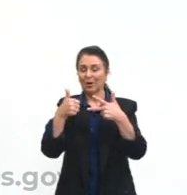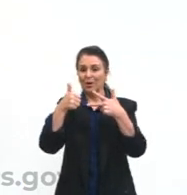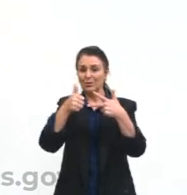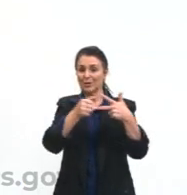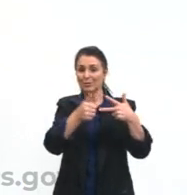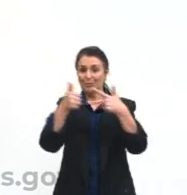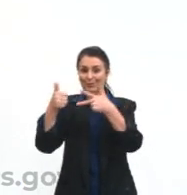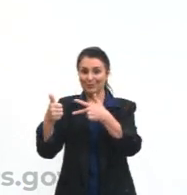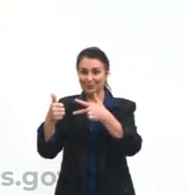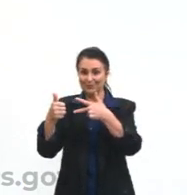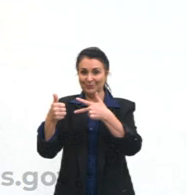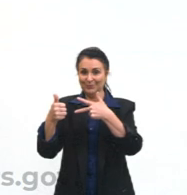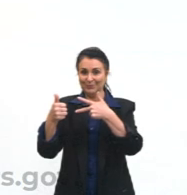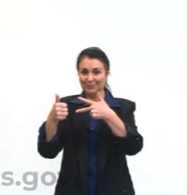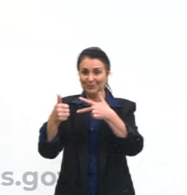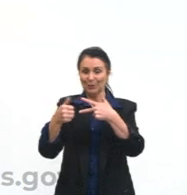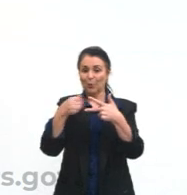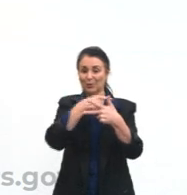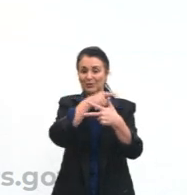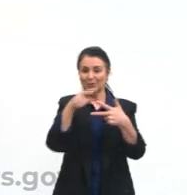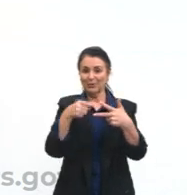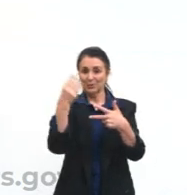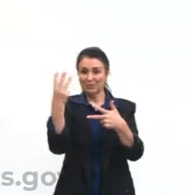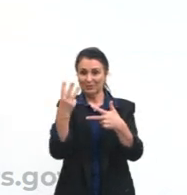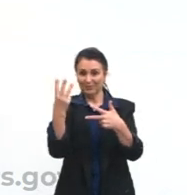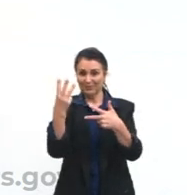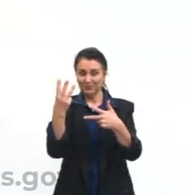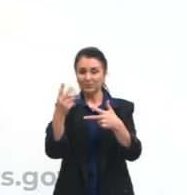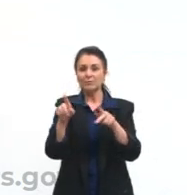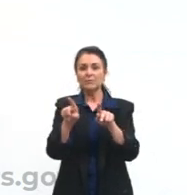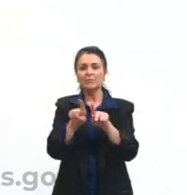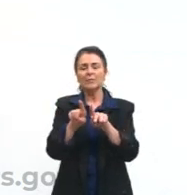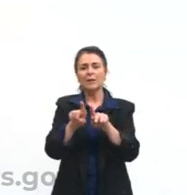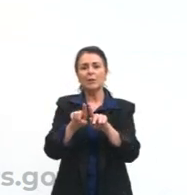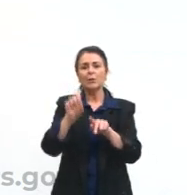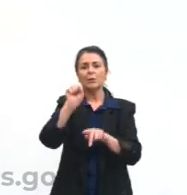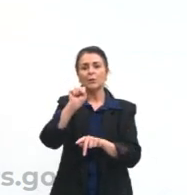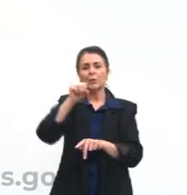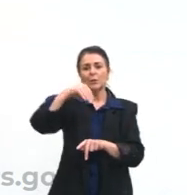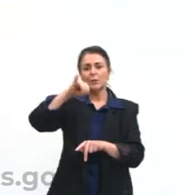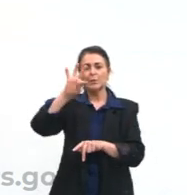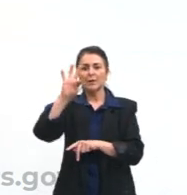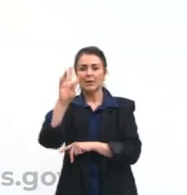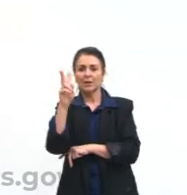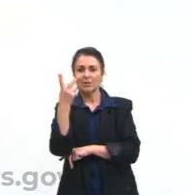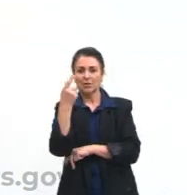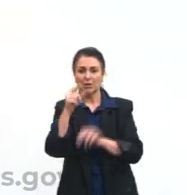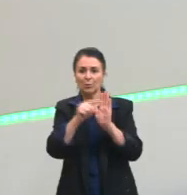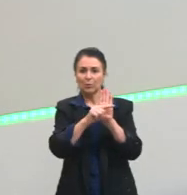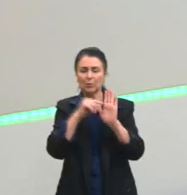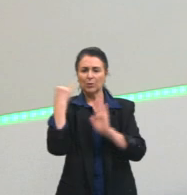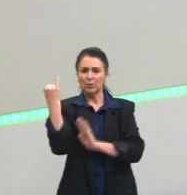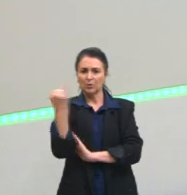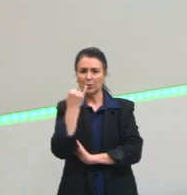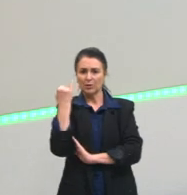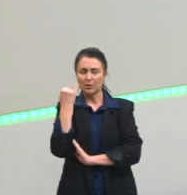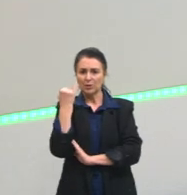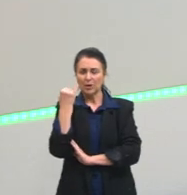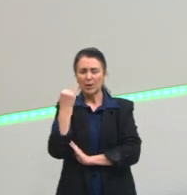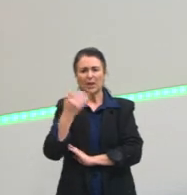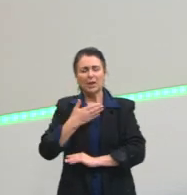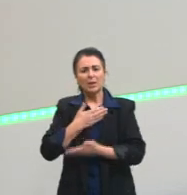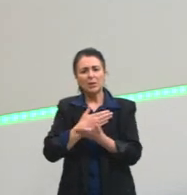eles são mudanças que vêm ocorrendo o próprio Adam Smith que na riqueza das Nações que o admite que já começa a demitir